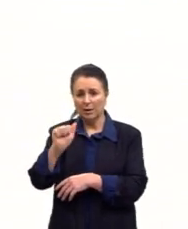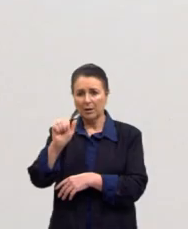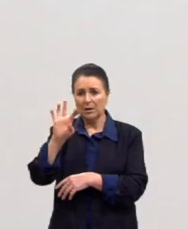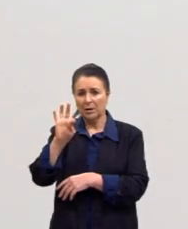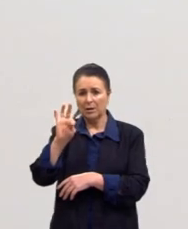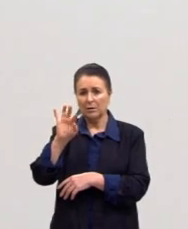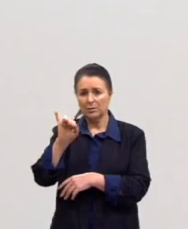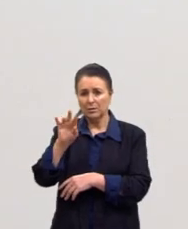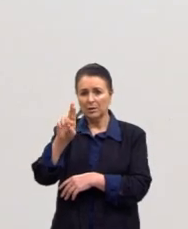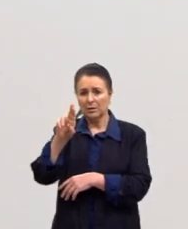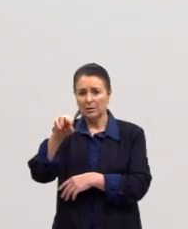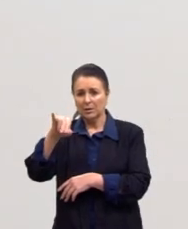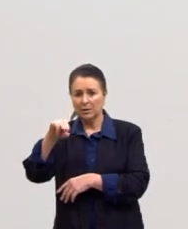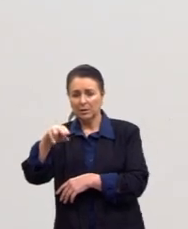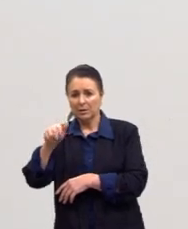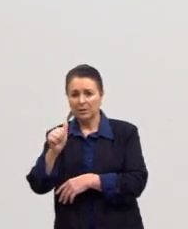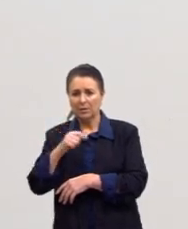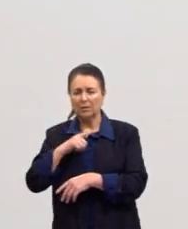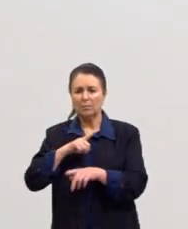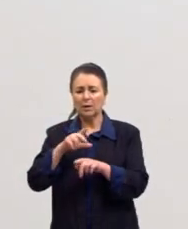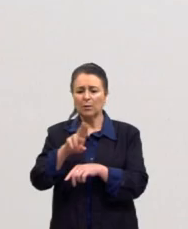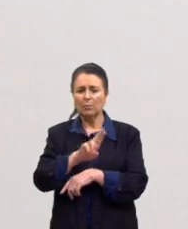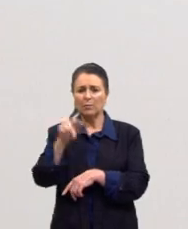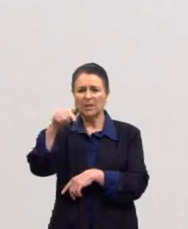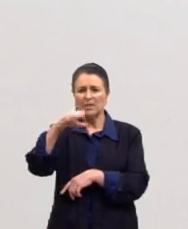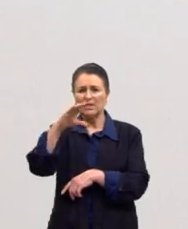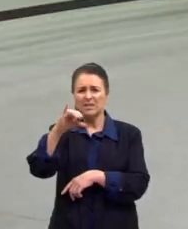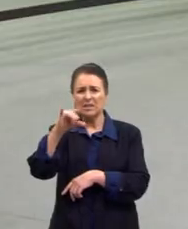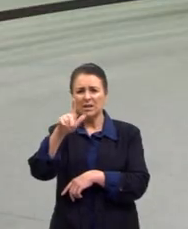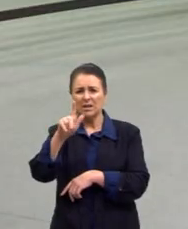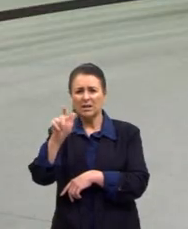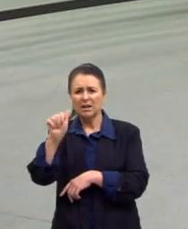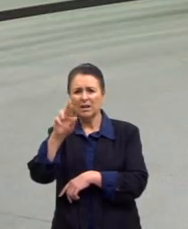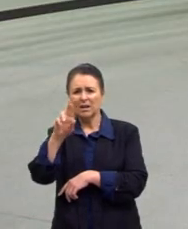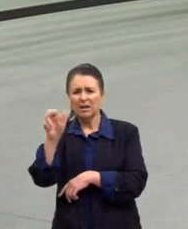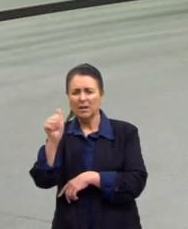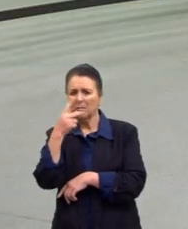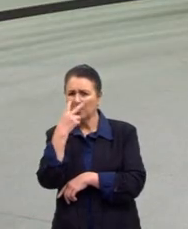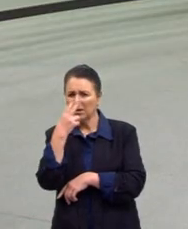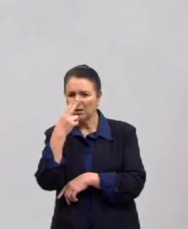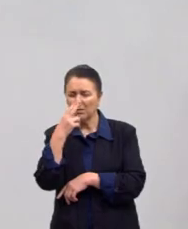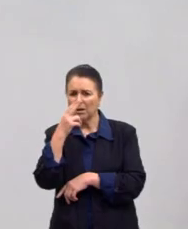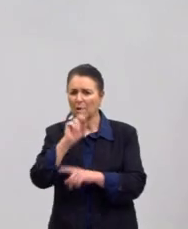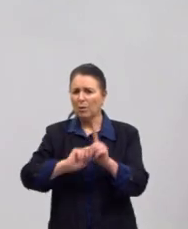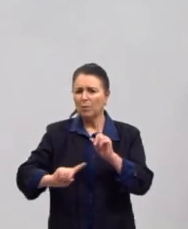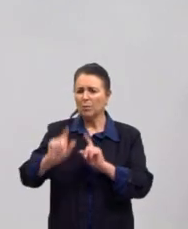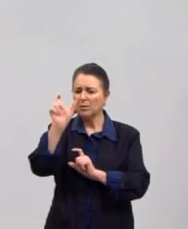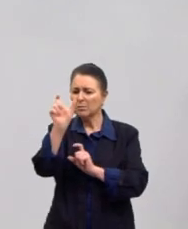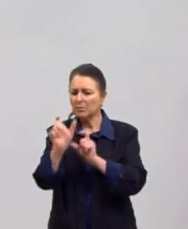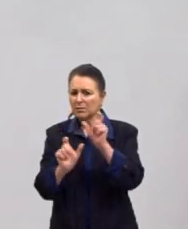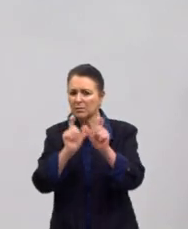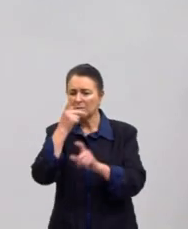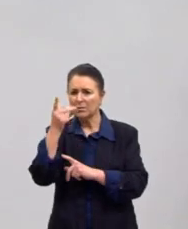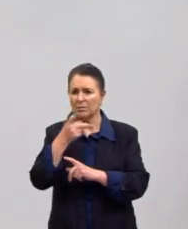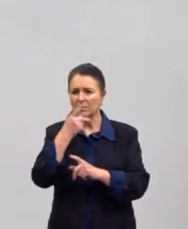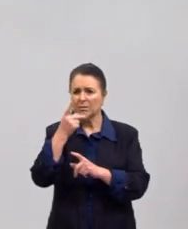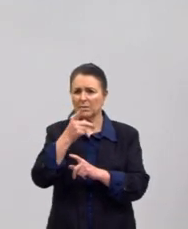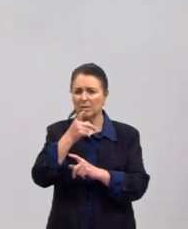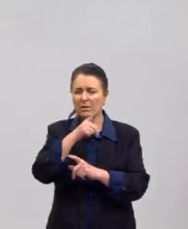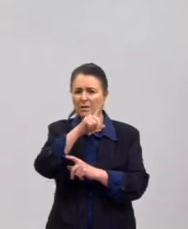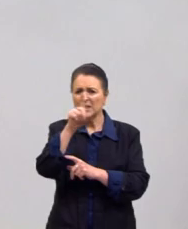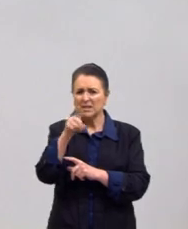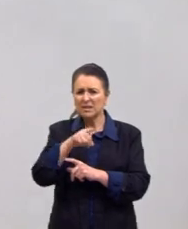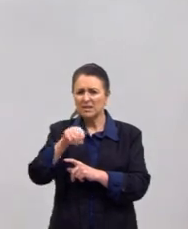nós aqui também eu acho que é cigarra né acontece também eu já ouvi algumas pessoas se referindo como zig